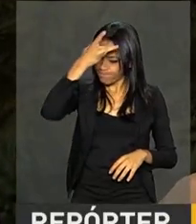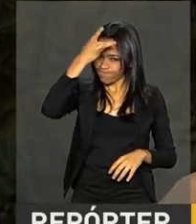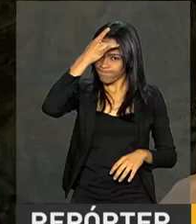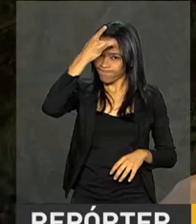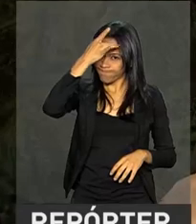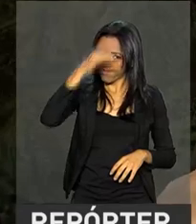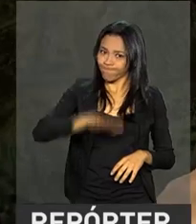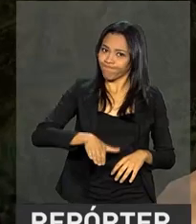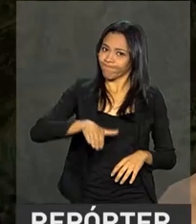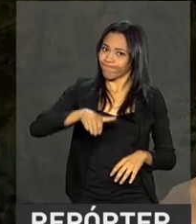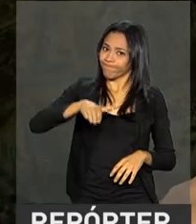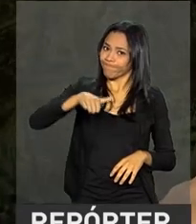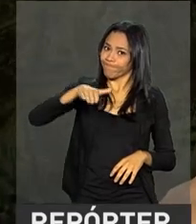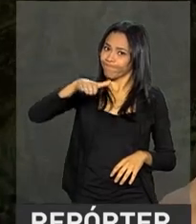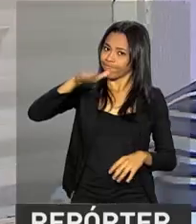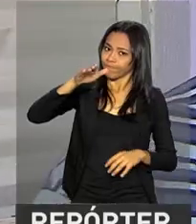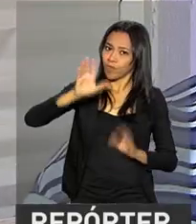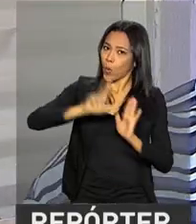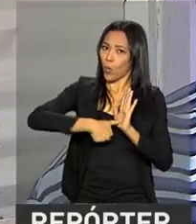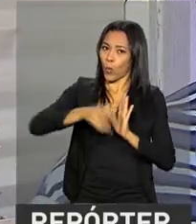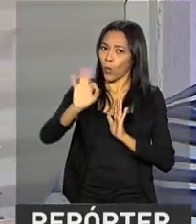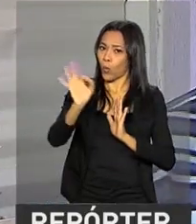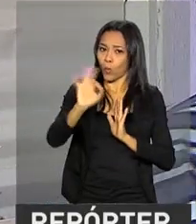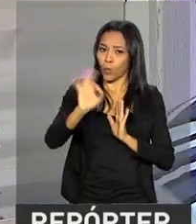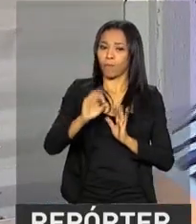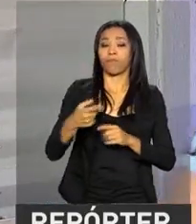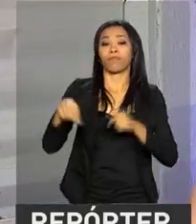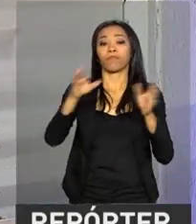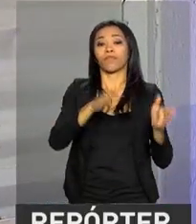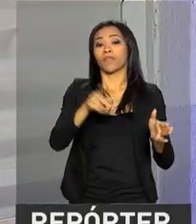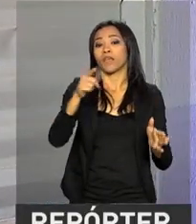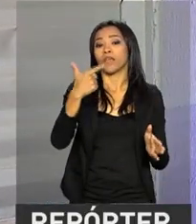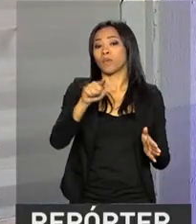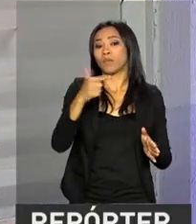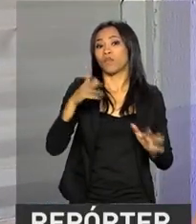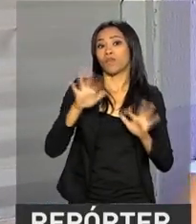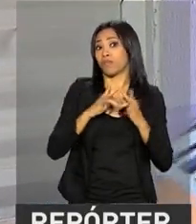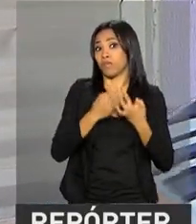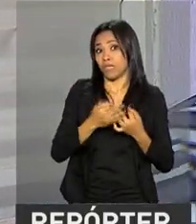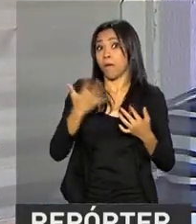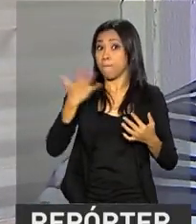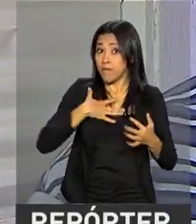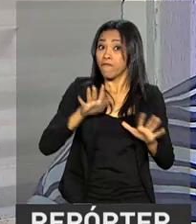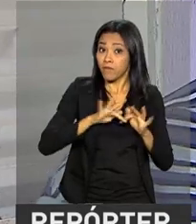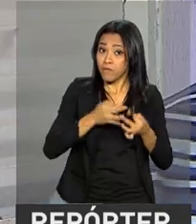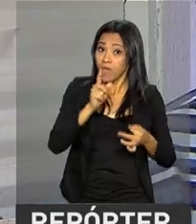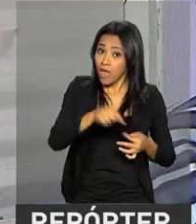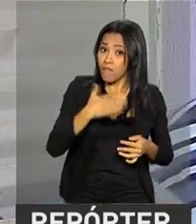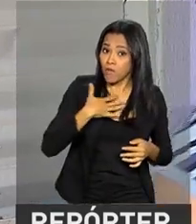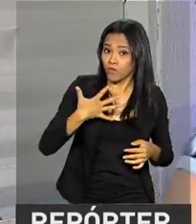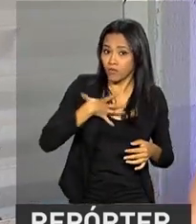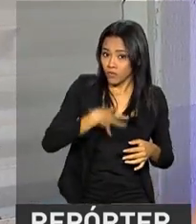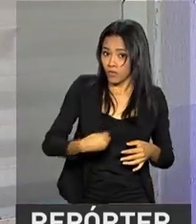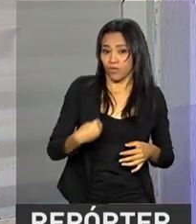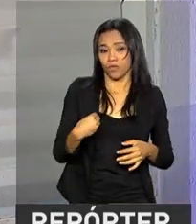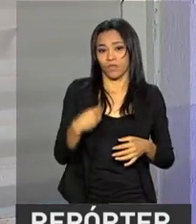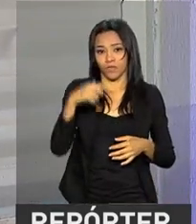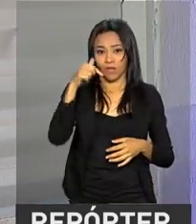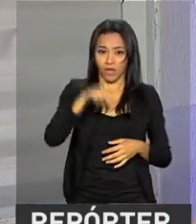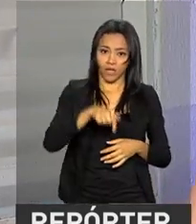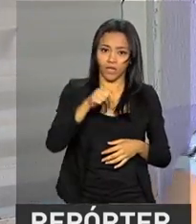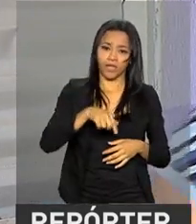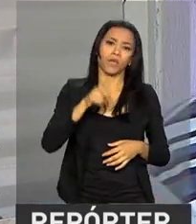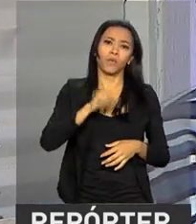não ficando para trás das crianças. Realmente não tenho família, a minha família é meus filhos, né? E aqui em Água Linda eu não conheço ninguém. Então,